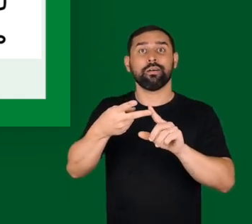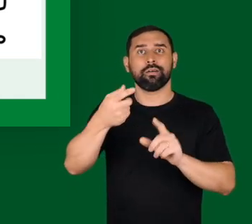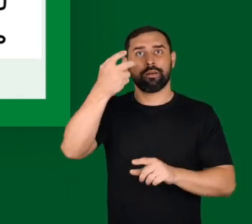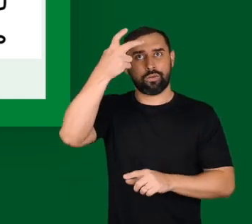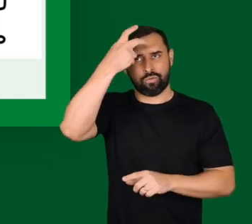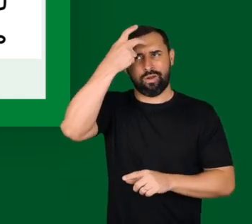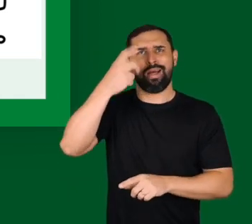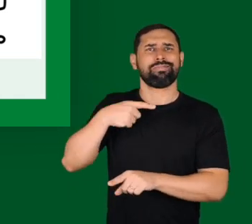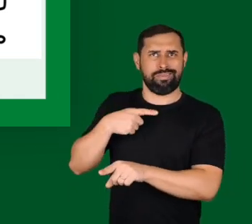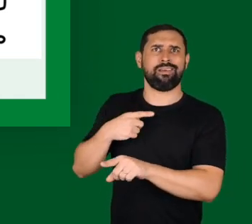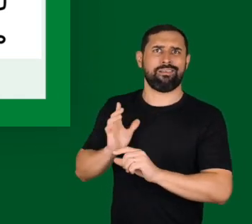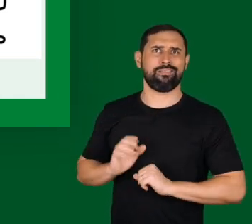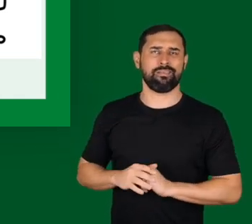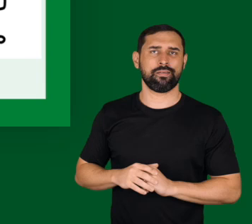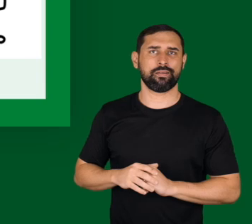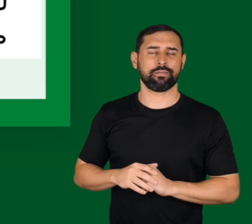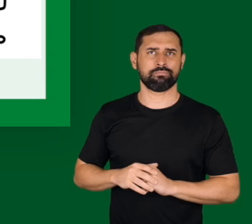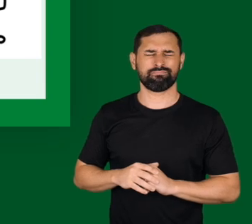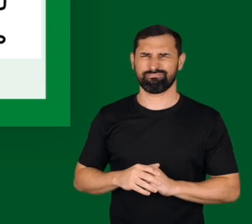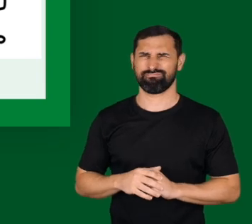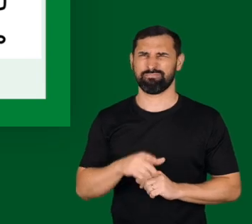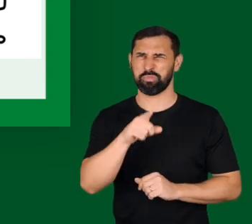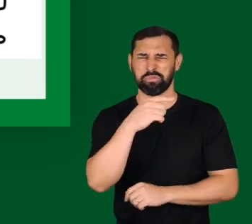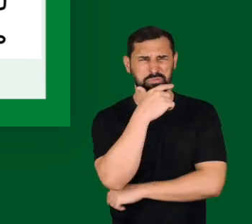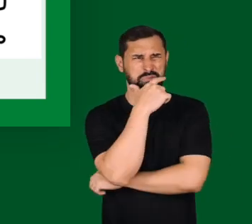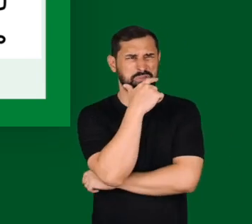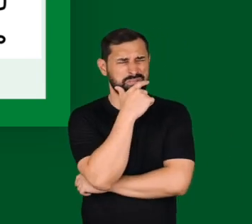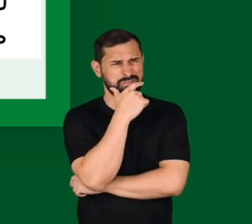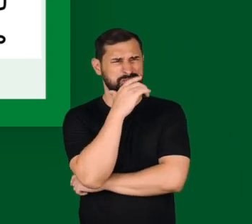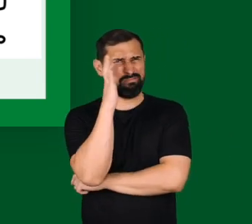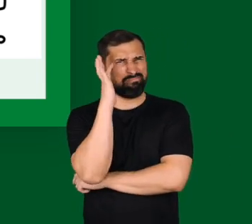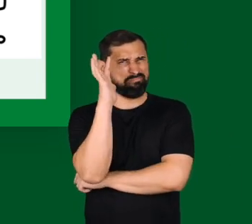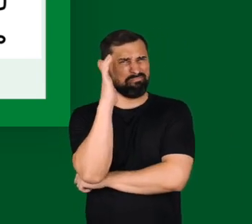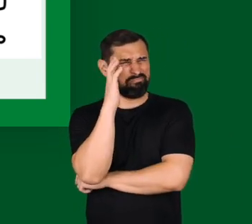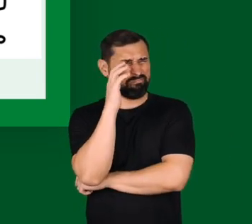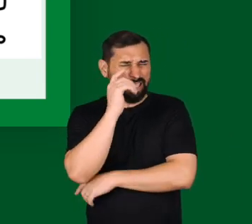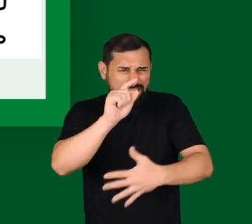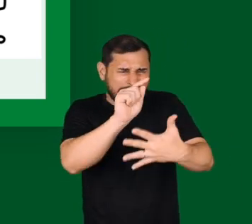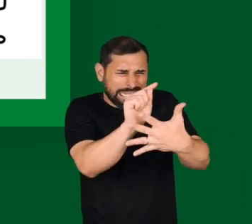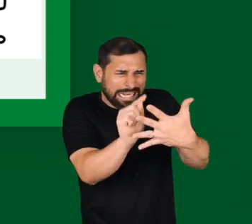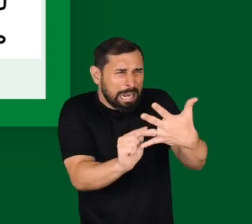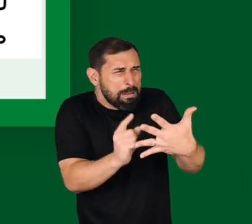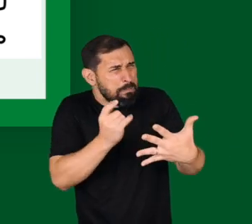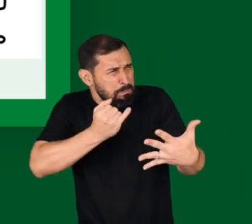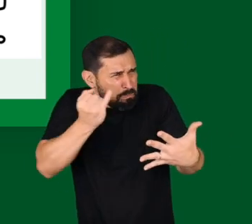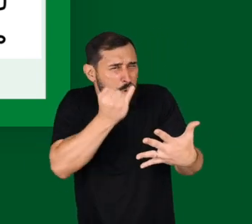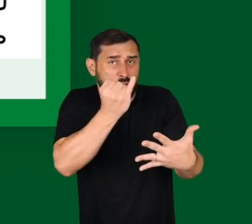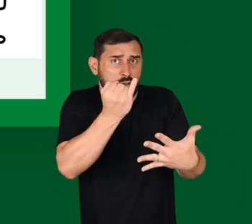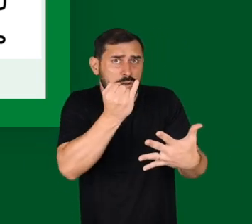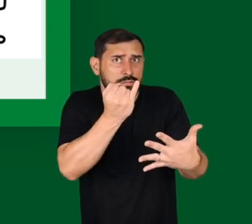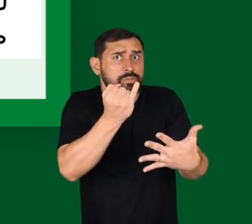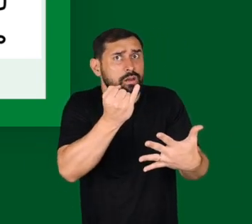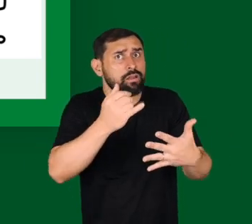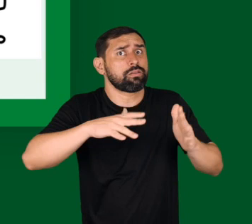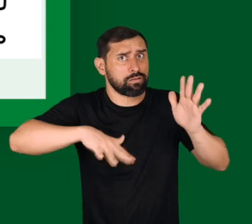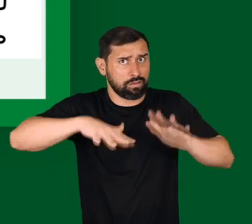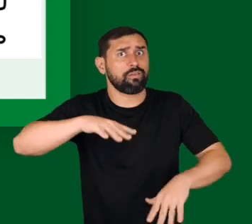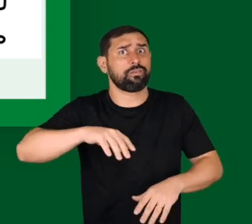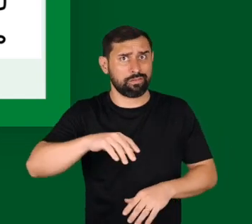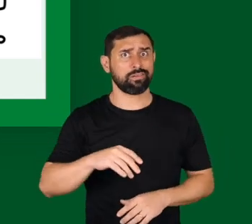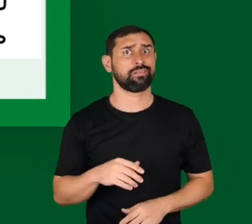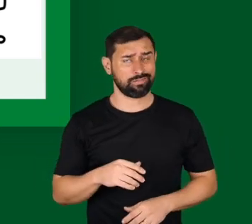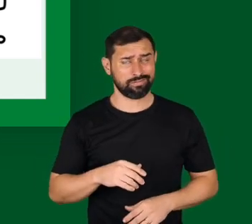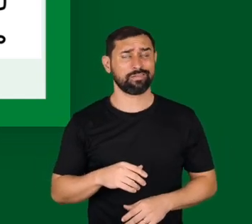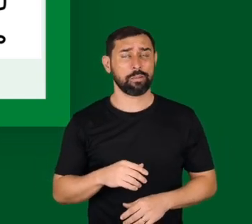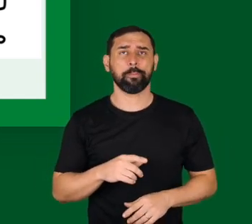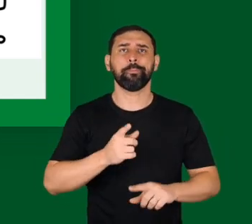Então, eles fazem esse tipo de subdivisão. É importante saber isso na emergência, né? Você pode estar se perguntando.